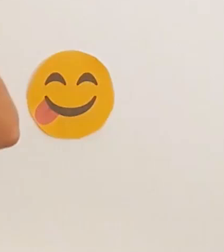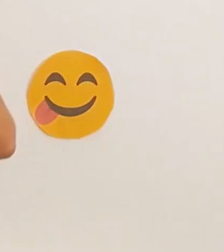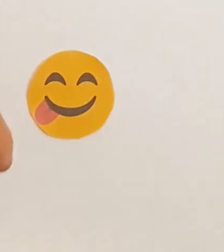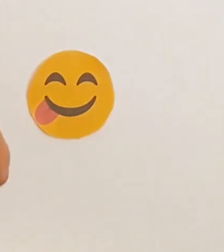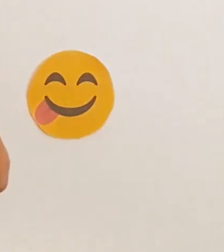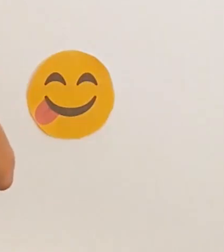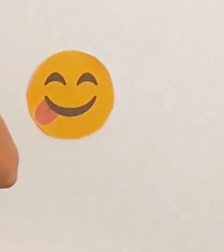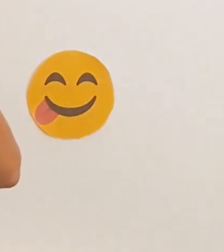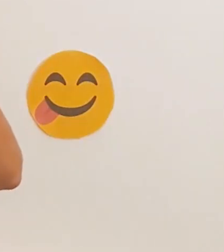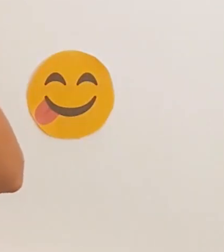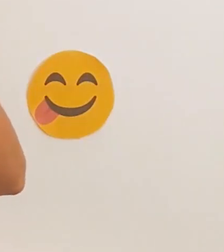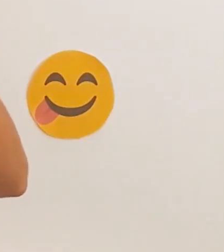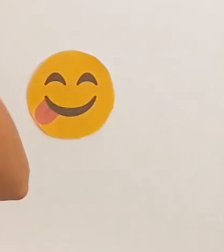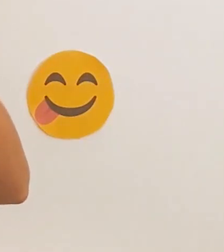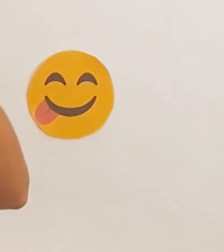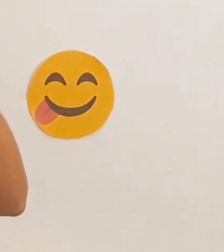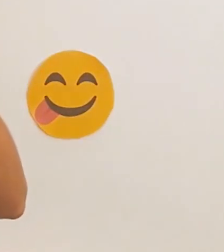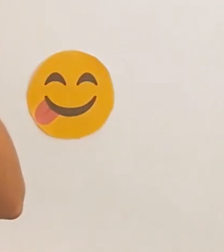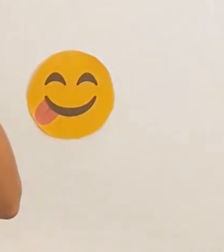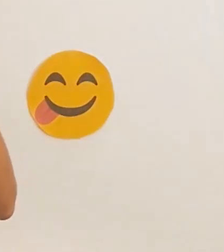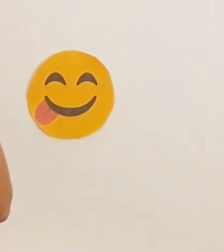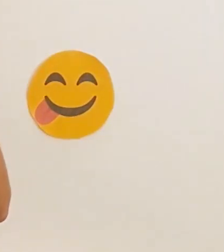mistura, houve uma